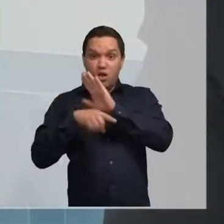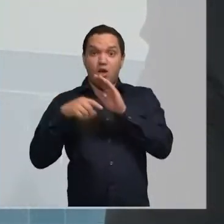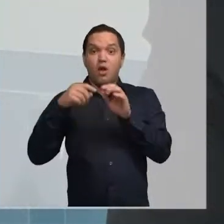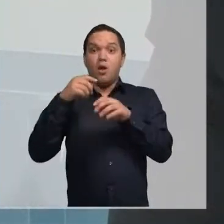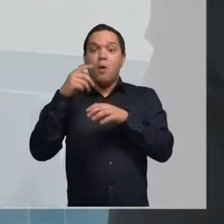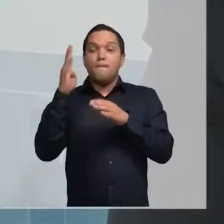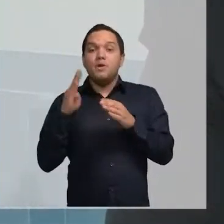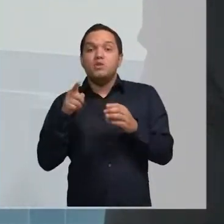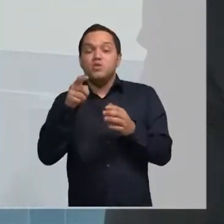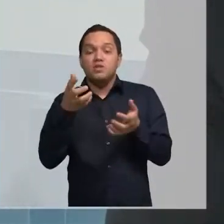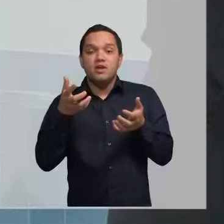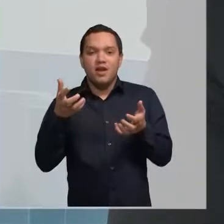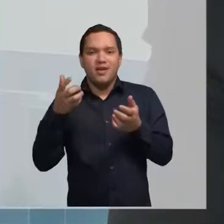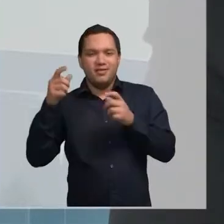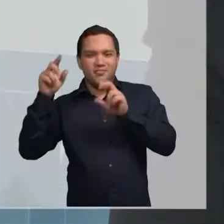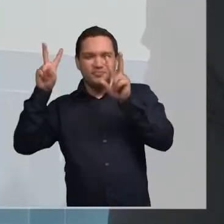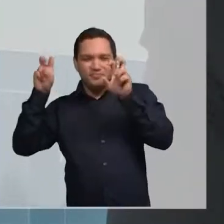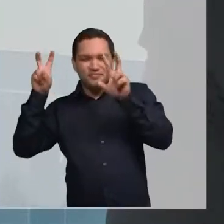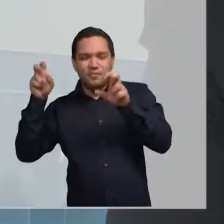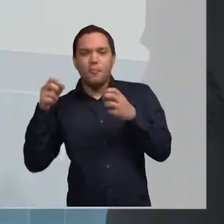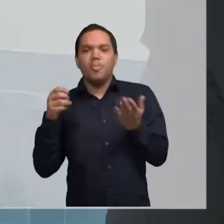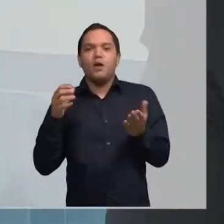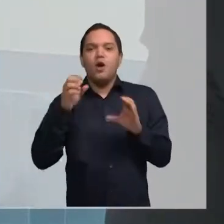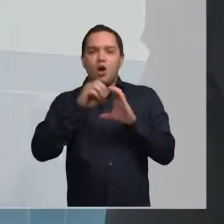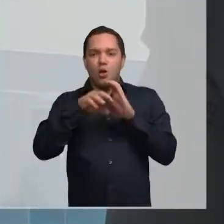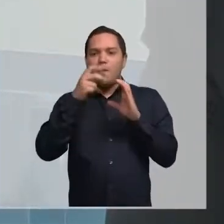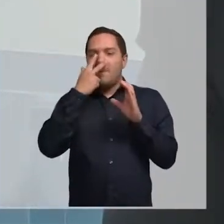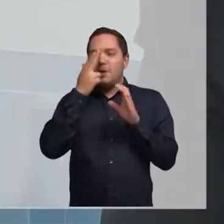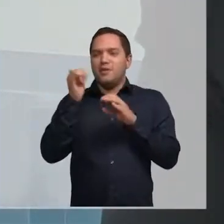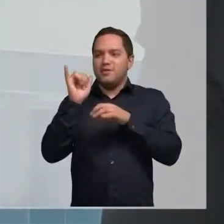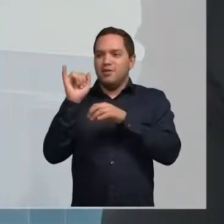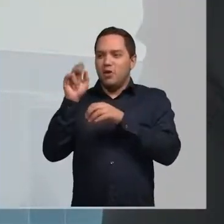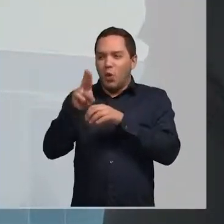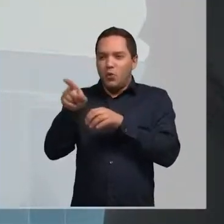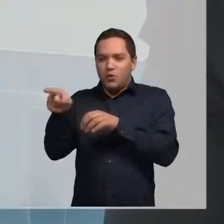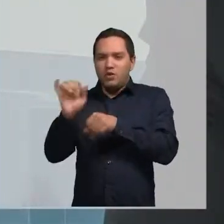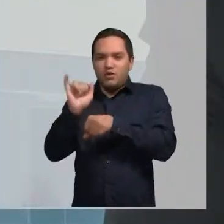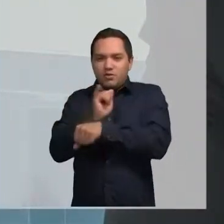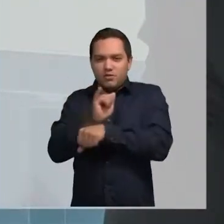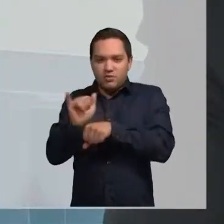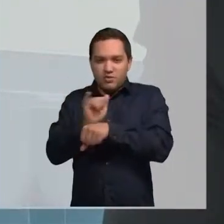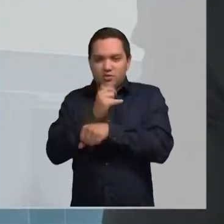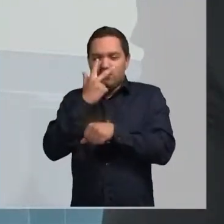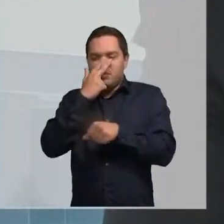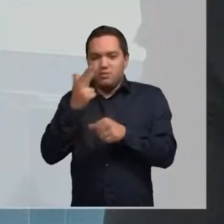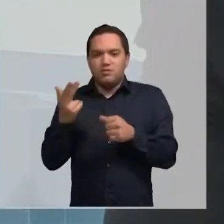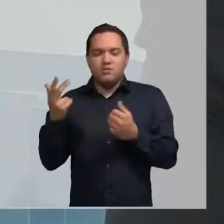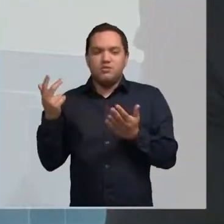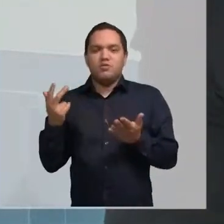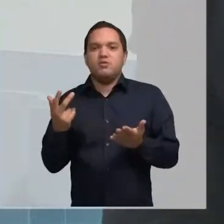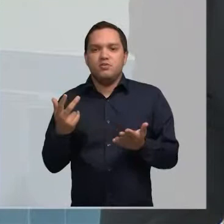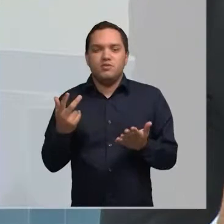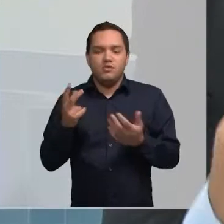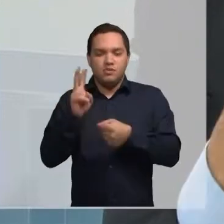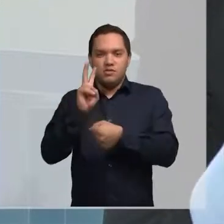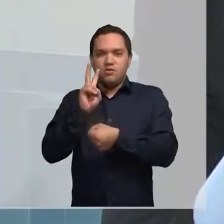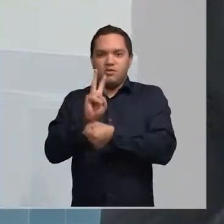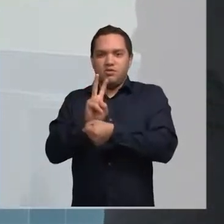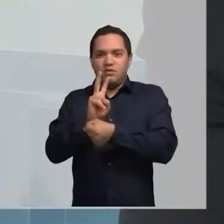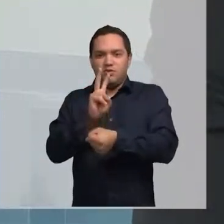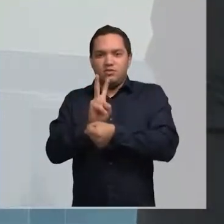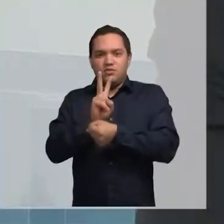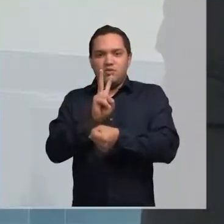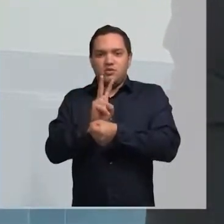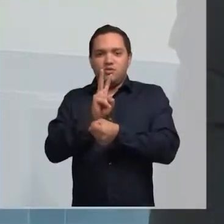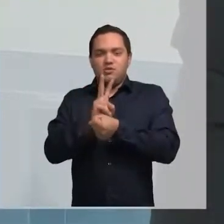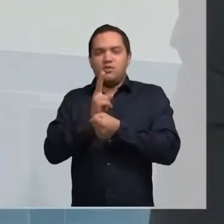você quer. Quer dizer, a Globo hoje usa esse programa Para pautar. para pautar, Luiz, não. É para ser... É como se ela fosse procuradora da